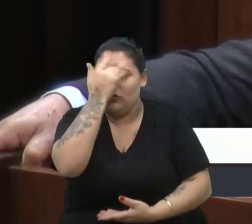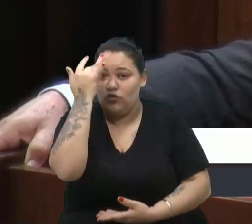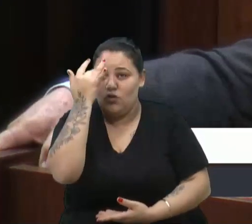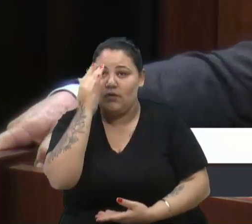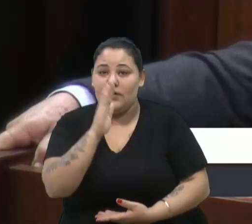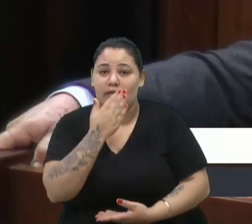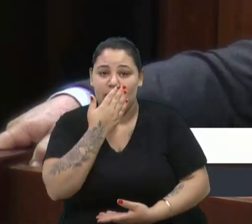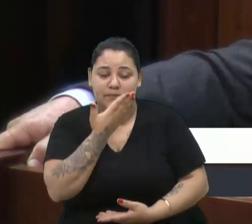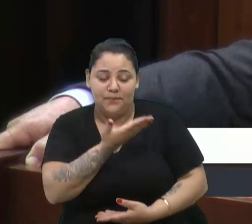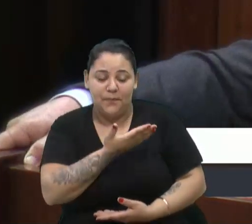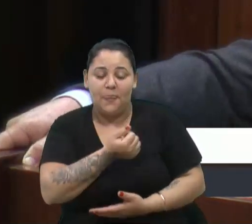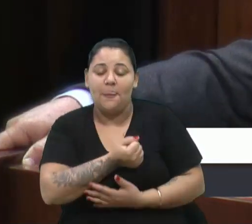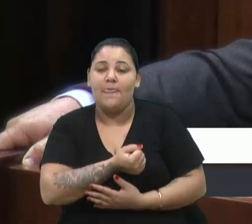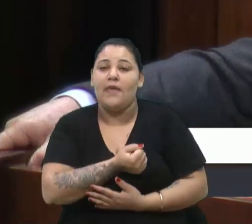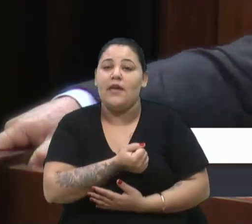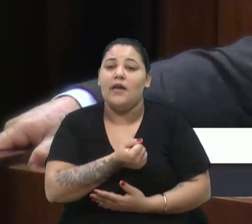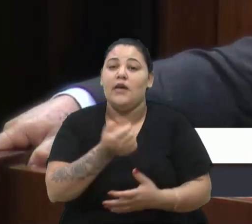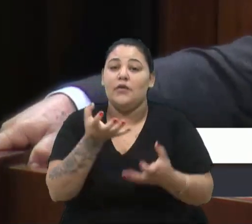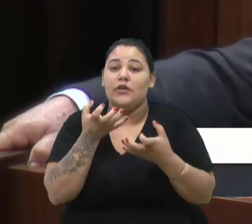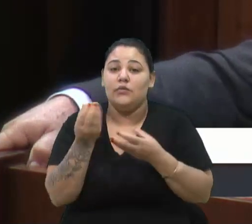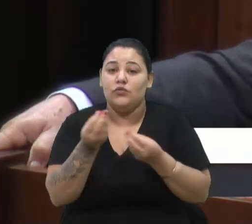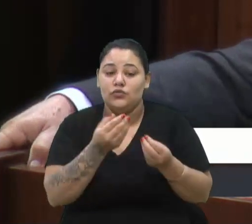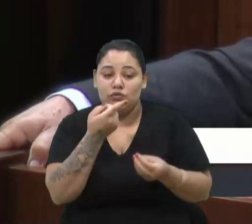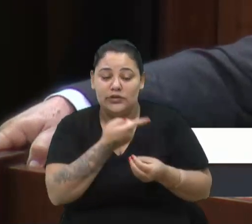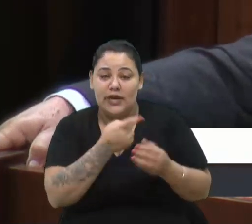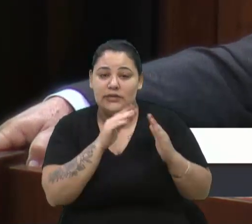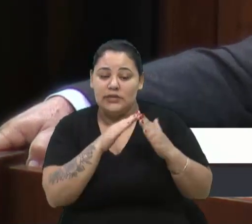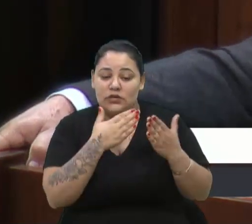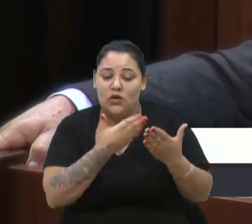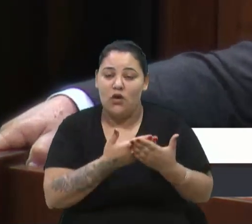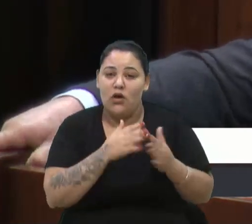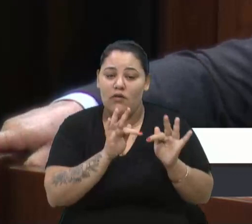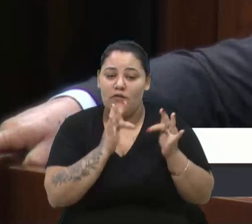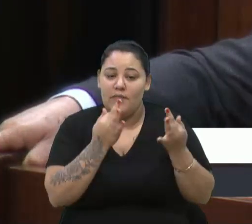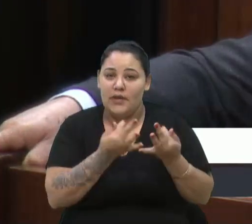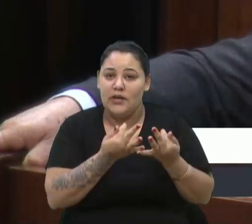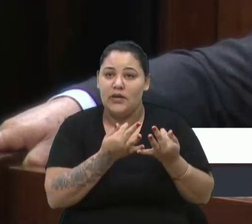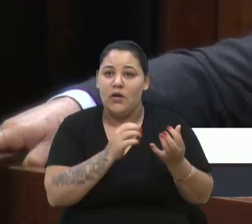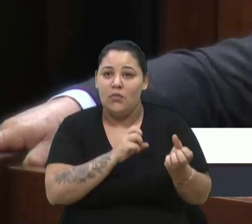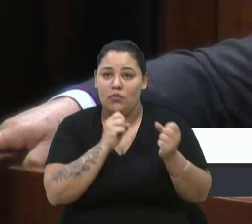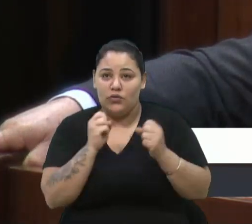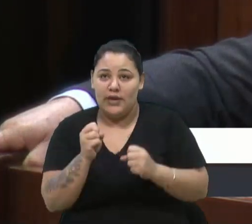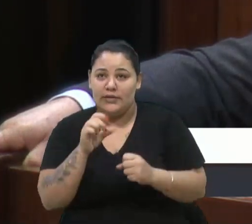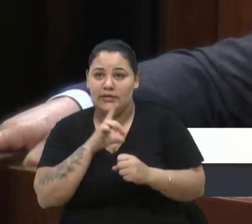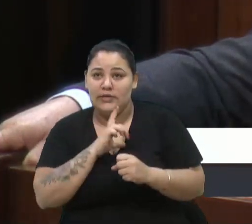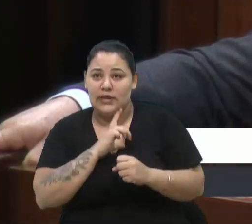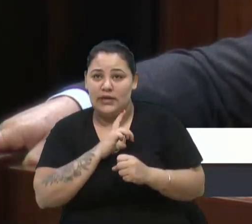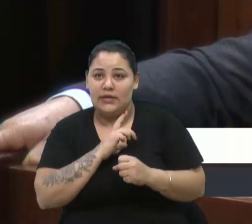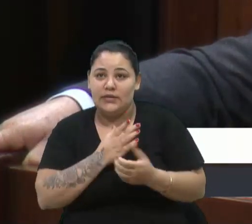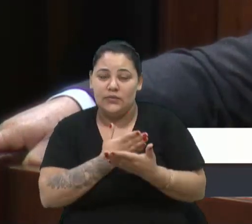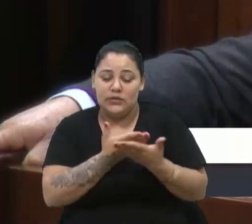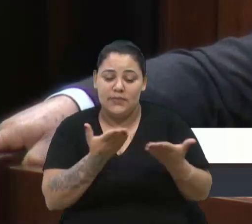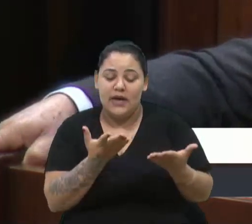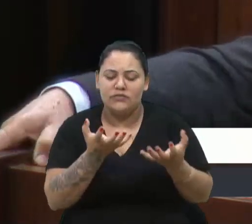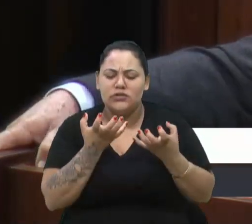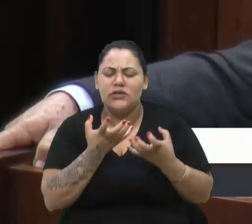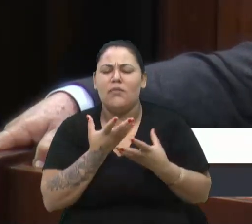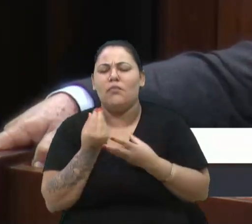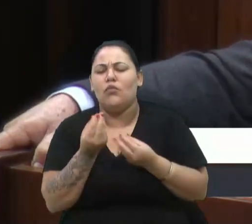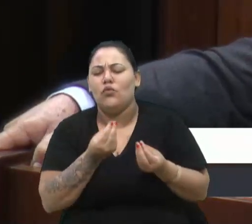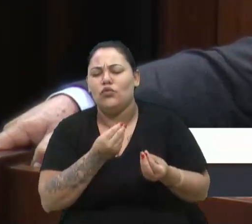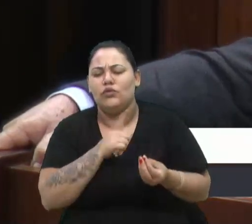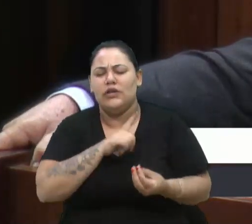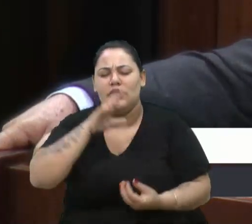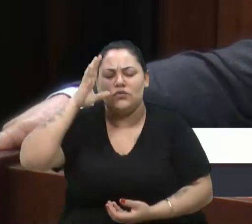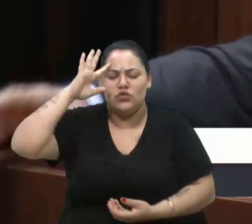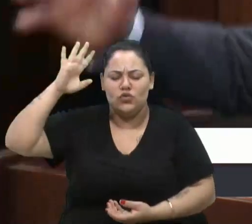ali na frente e enfim essa escola família agrícola pudesse adquirir esse espaço eu gostaria muito também tenham um